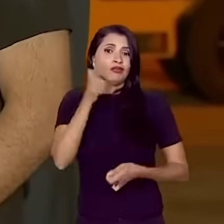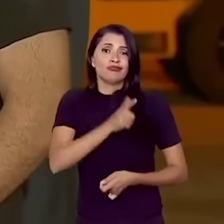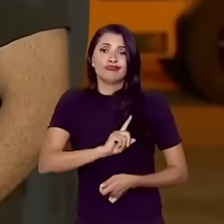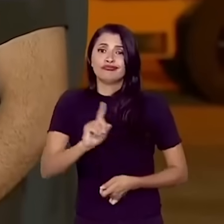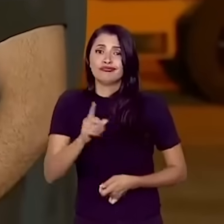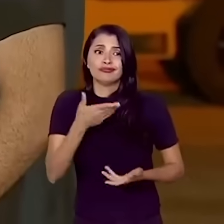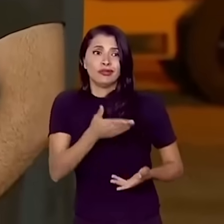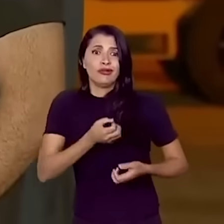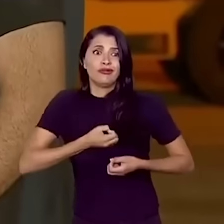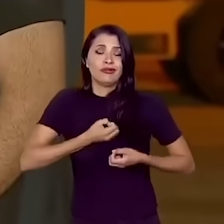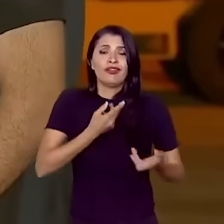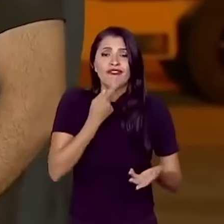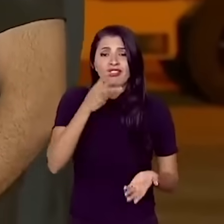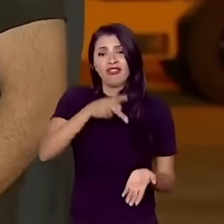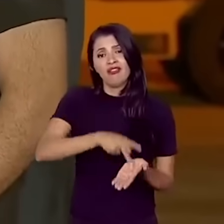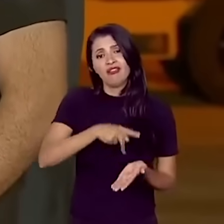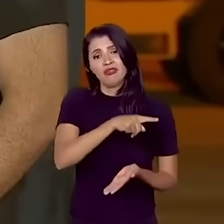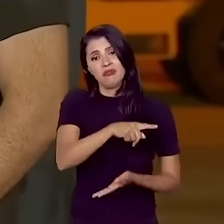tempo.